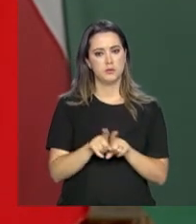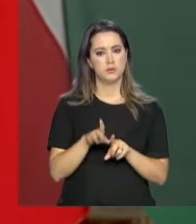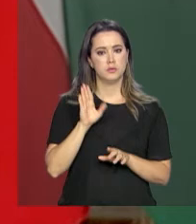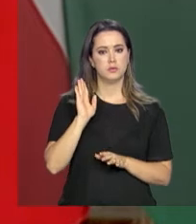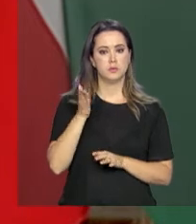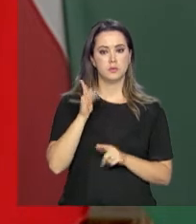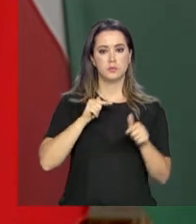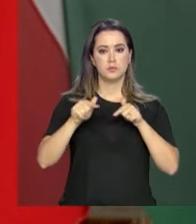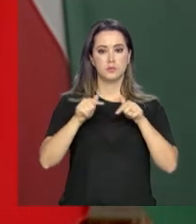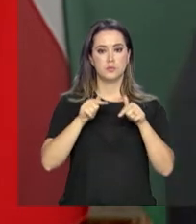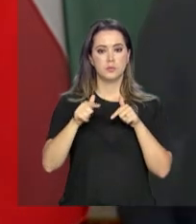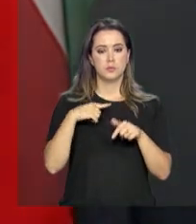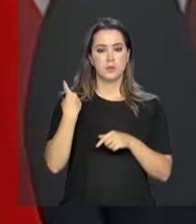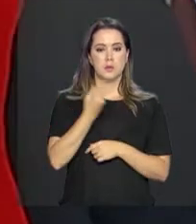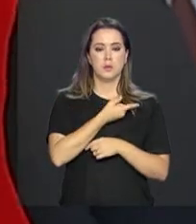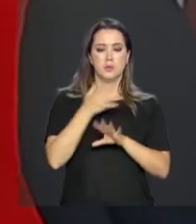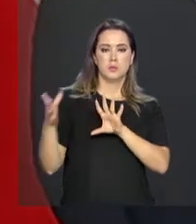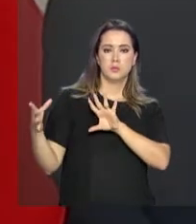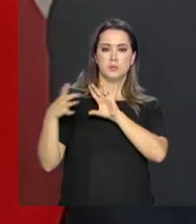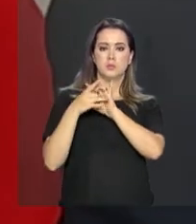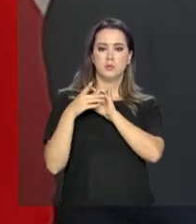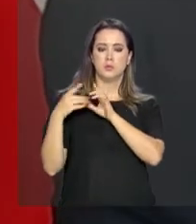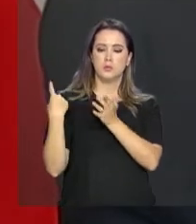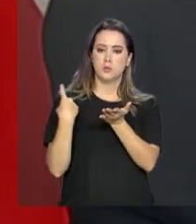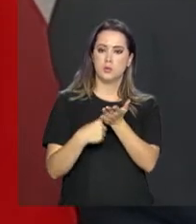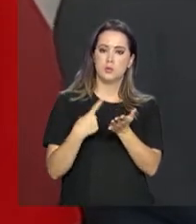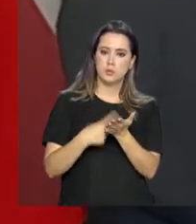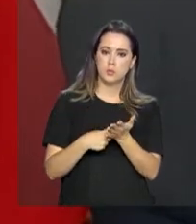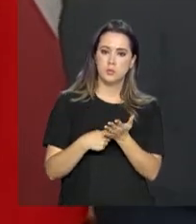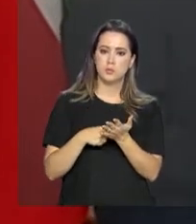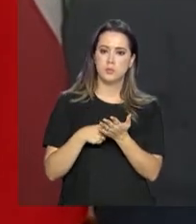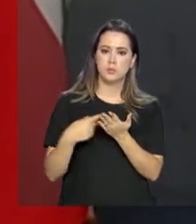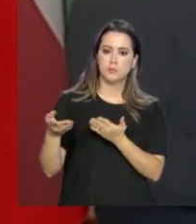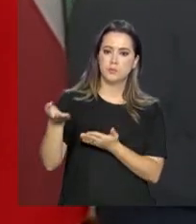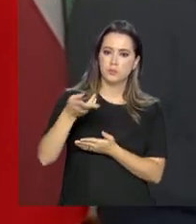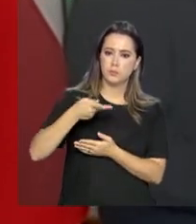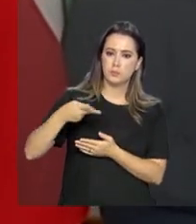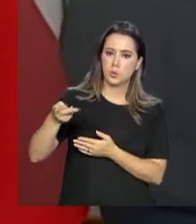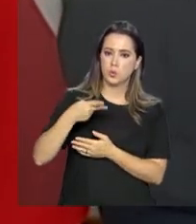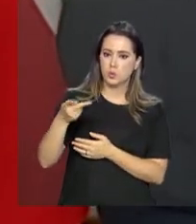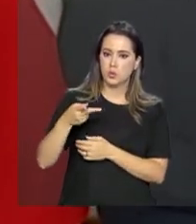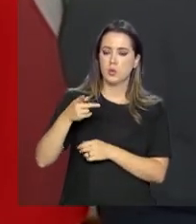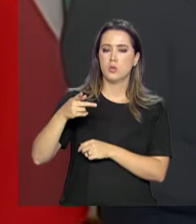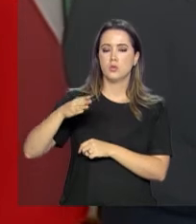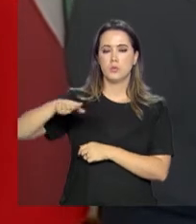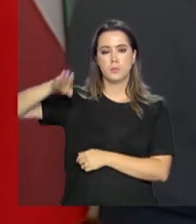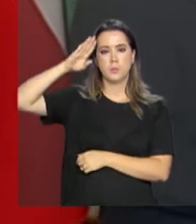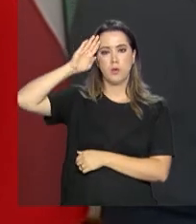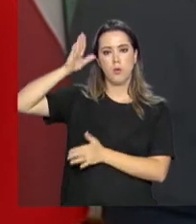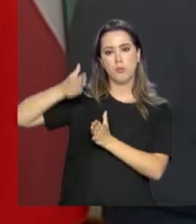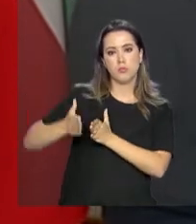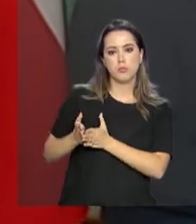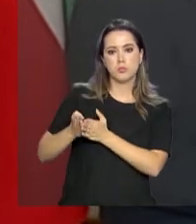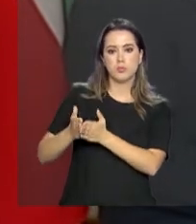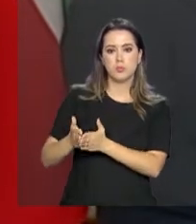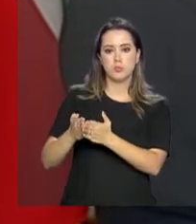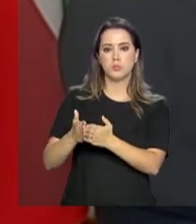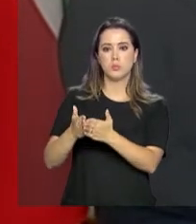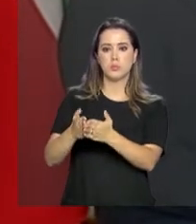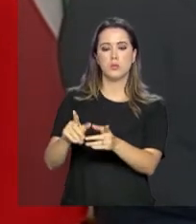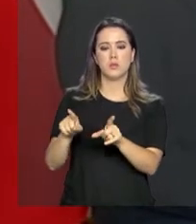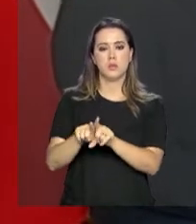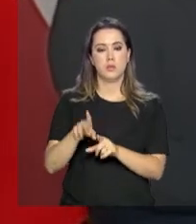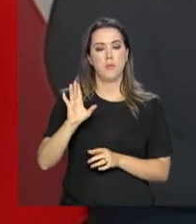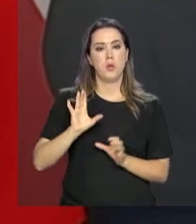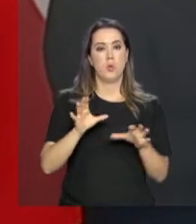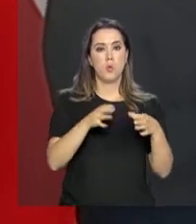para acentuar o nosso intercâmbio e entre as nossas marinhas a cooperação antártica é